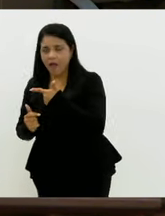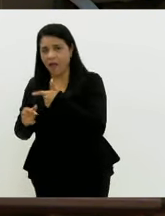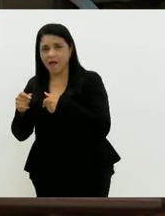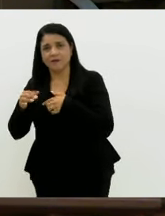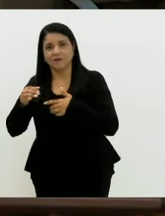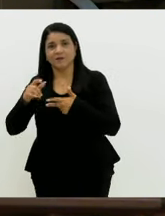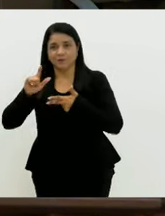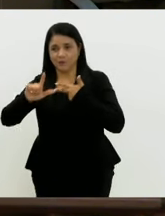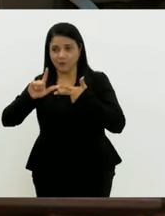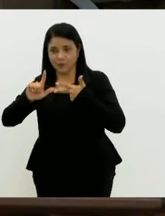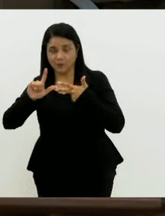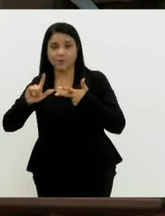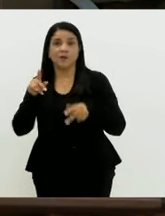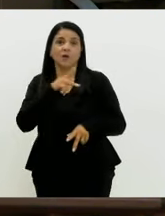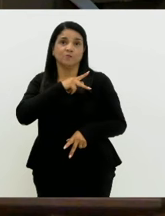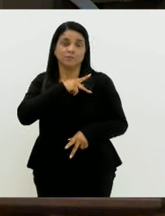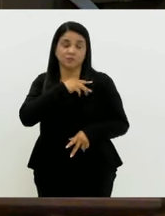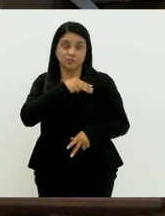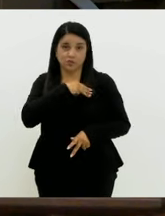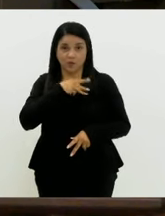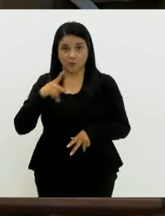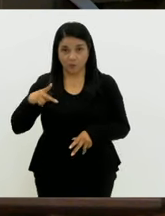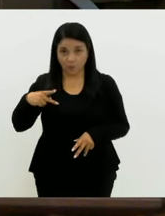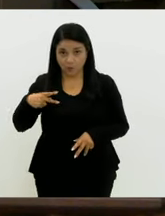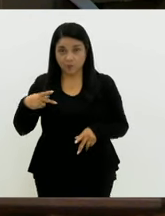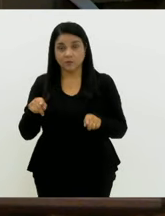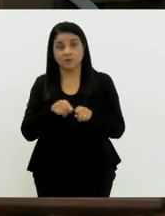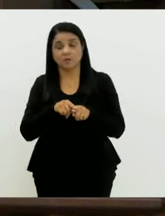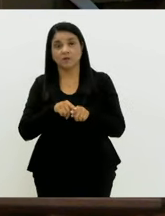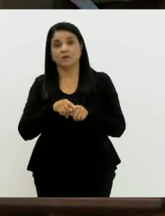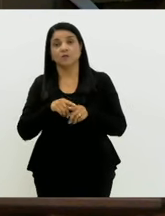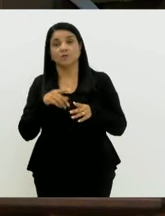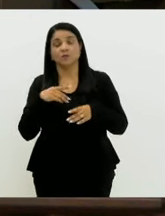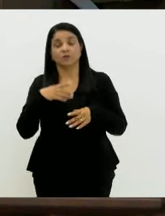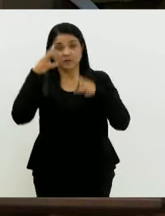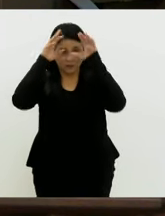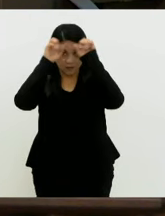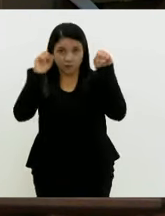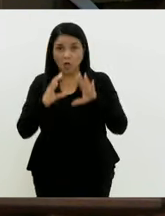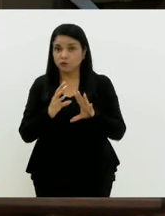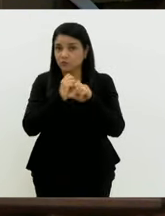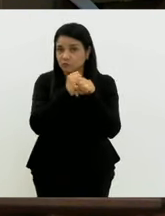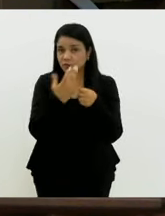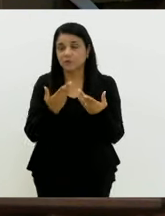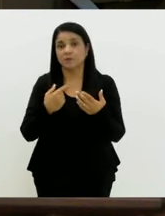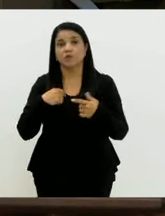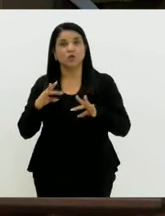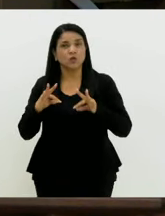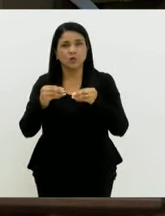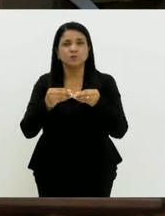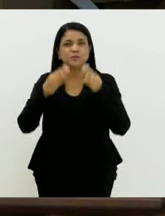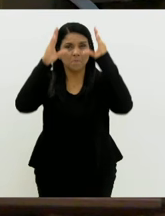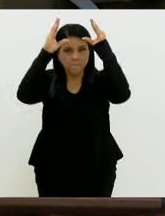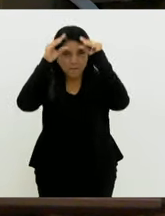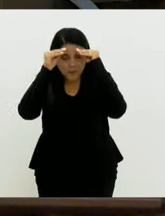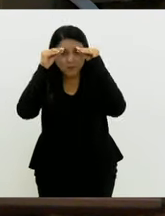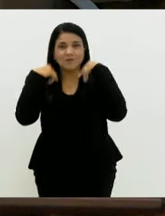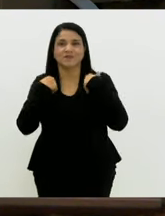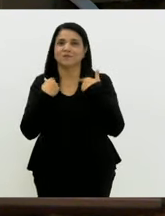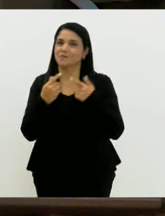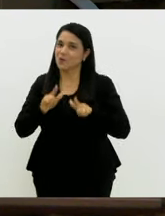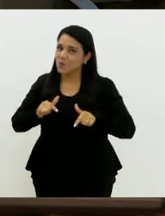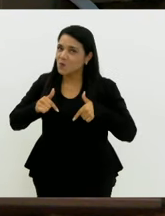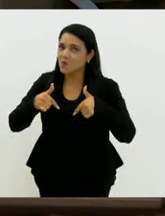vez ataca o Tribunal de Contas, quando na verdade todos nós temos que ter a maturidade de saber desempenhar nossas